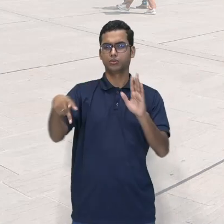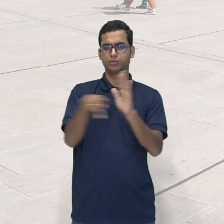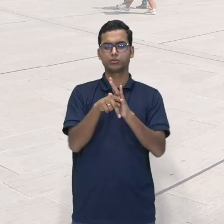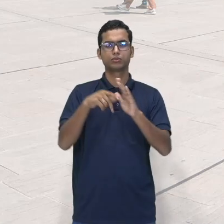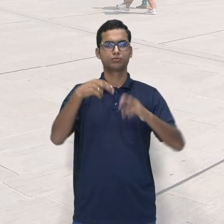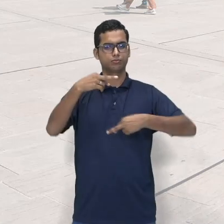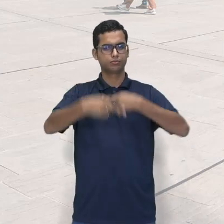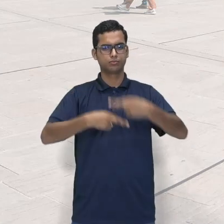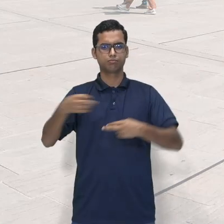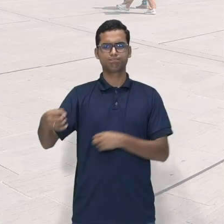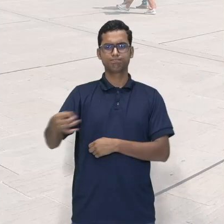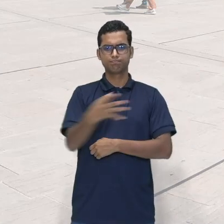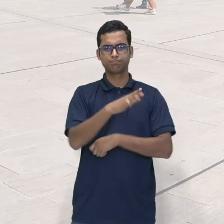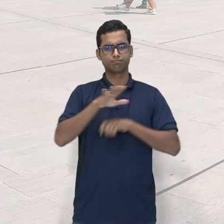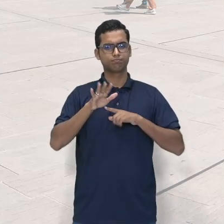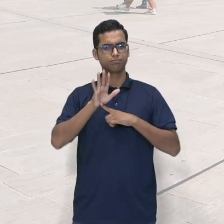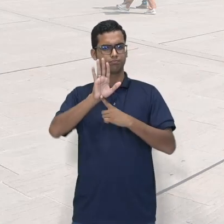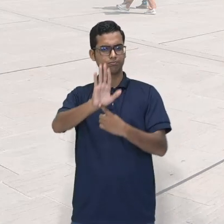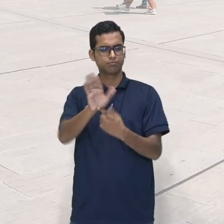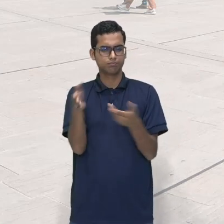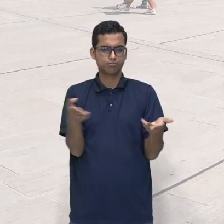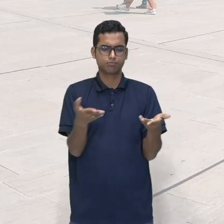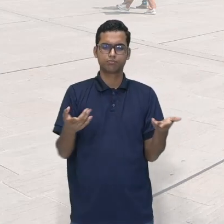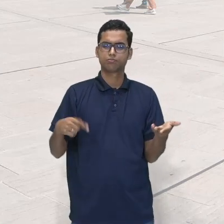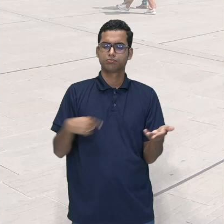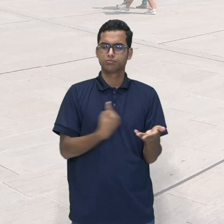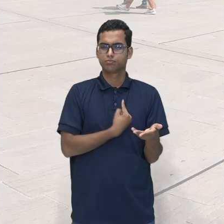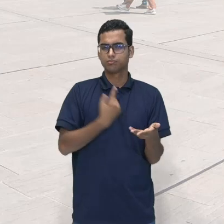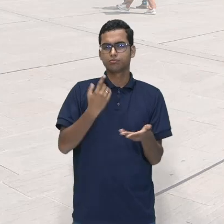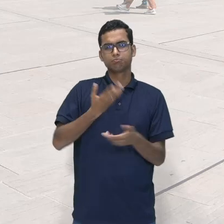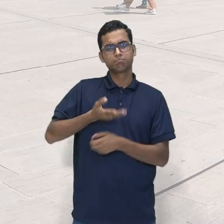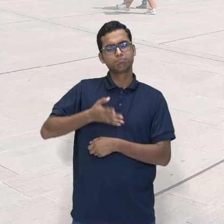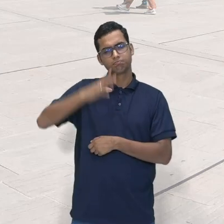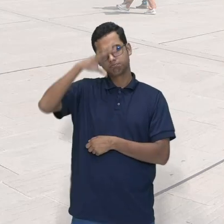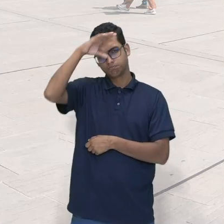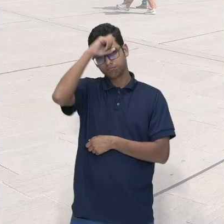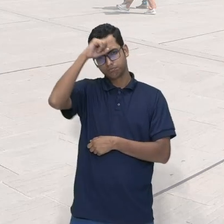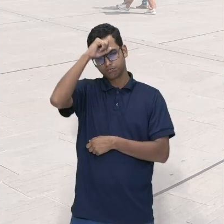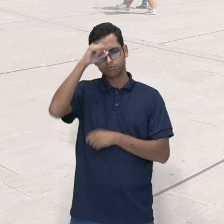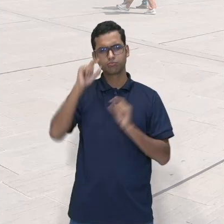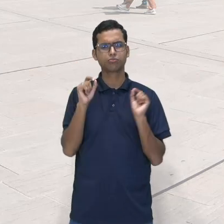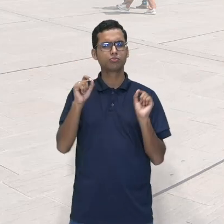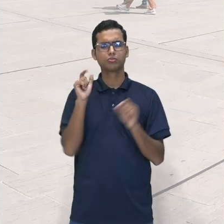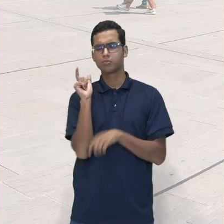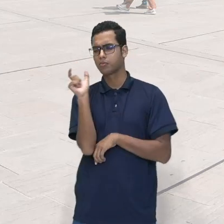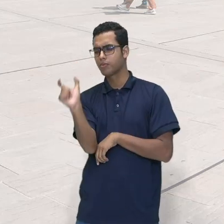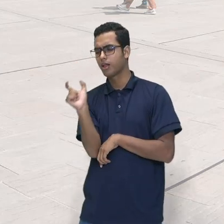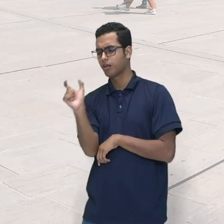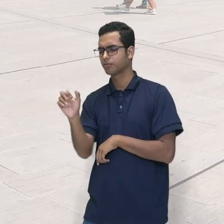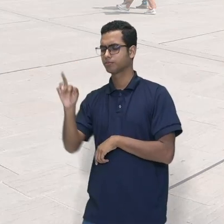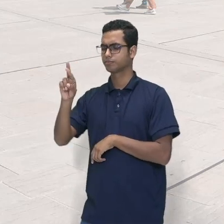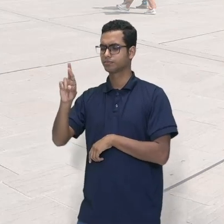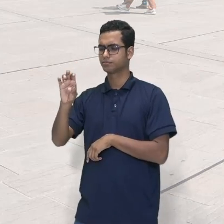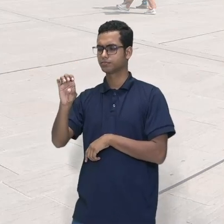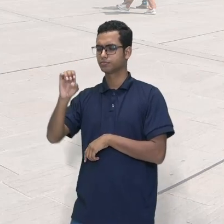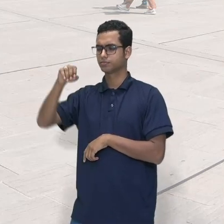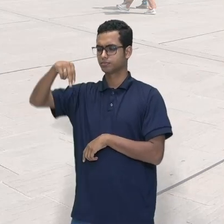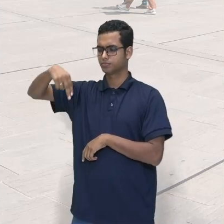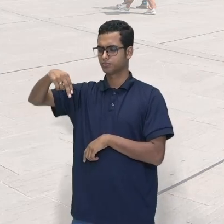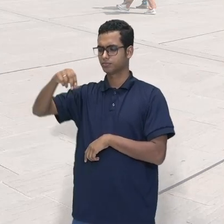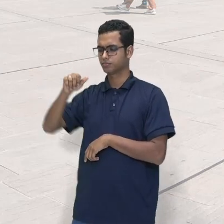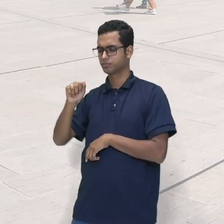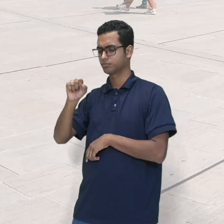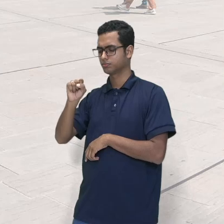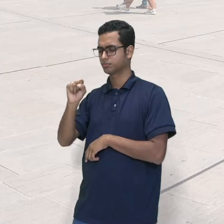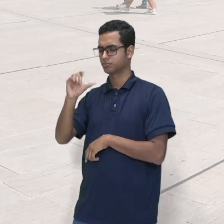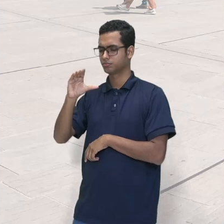deste movimento que nós vamos saber agora. Então, o que é renascimento? Então, queridos, quando se fala de